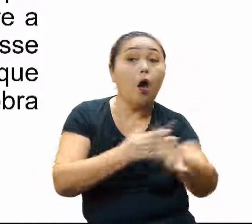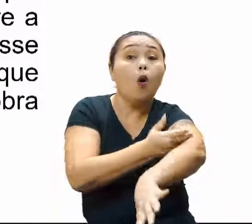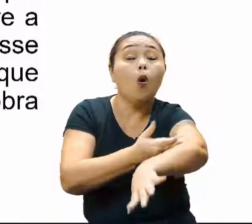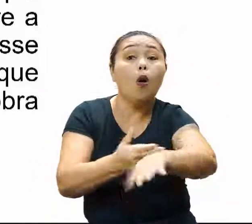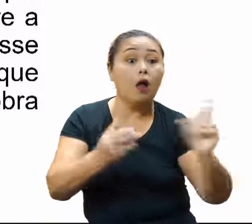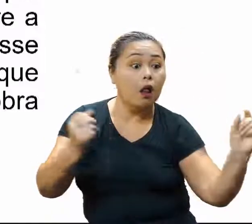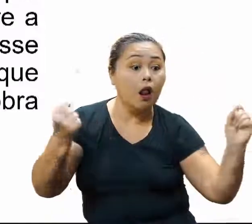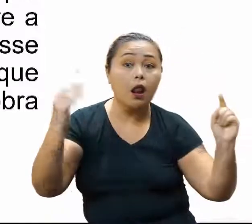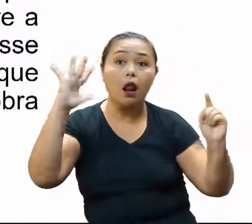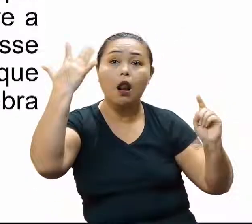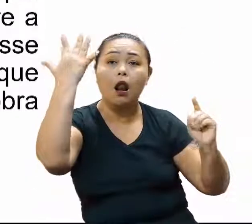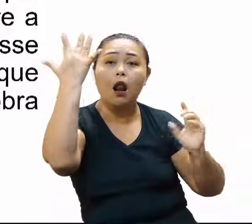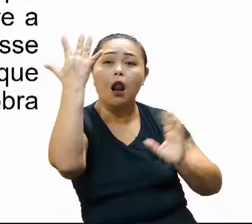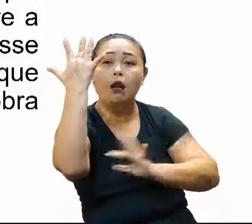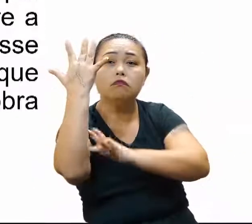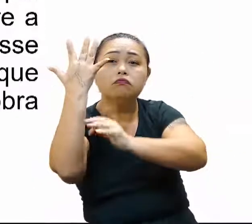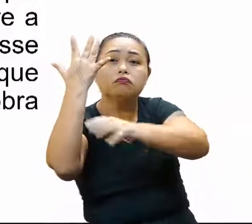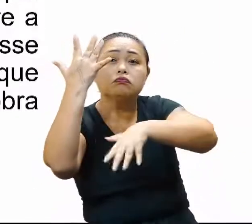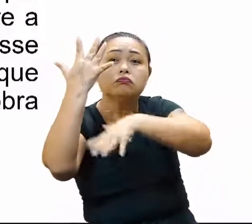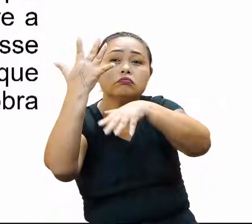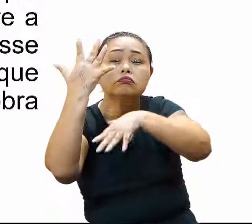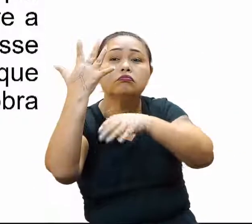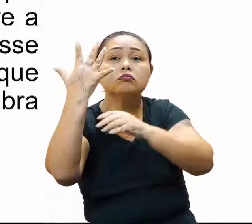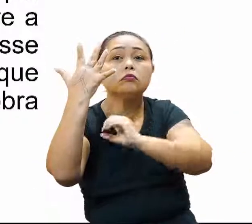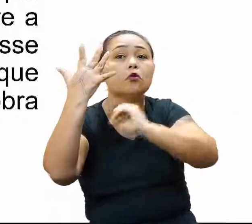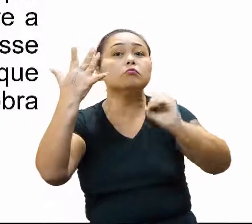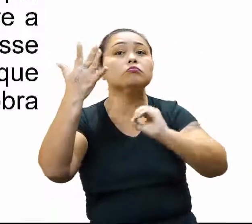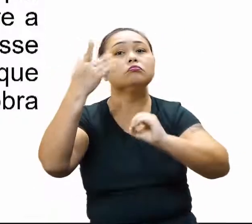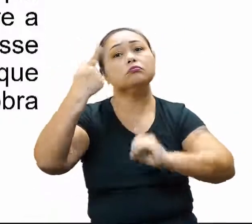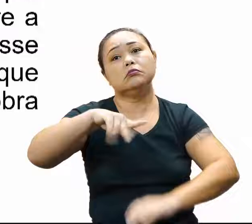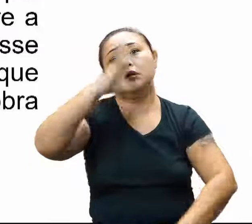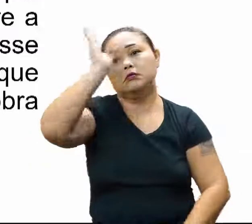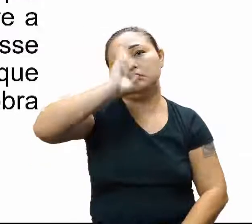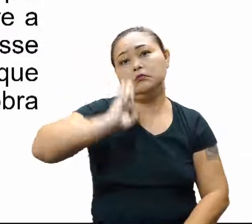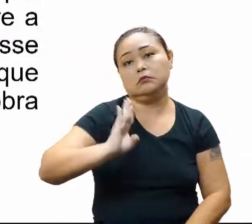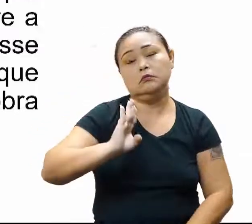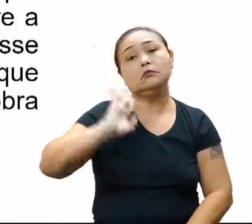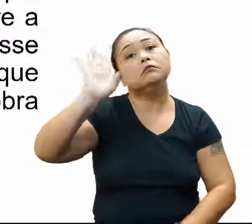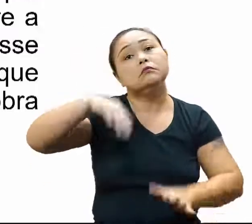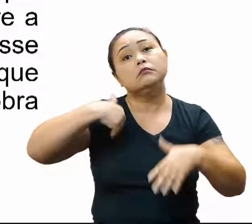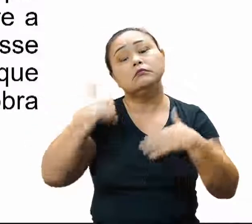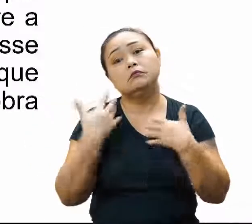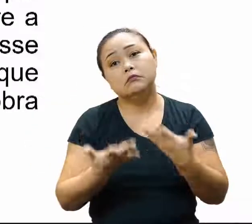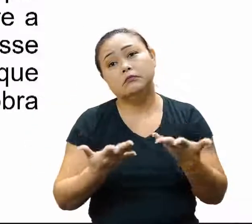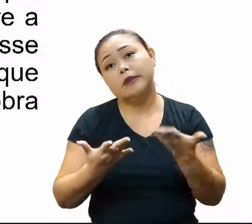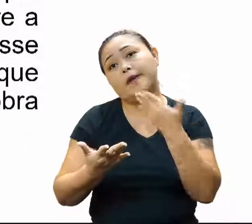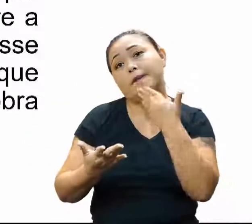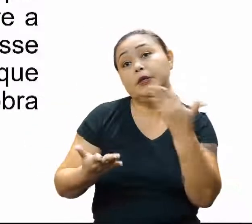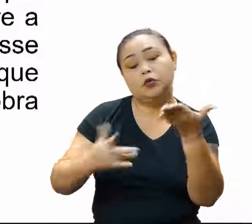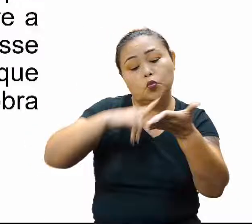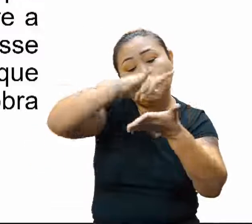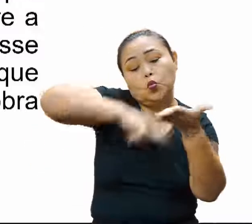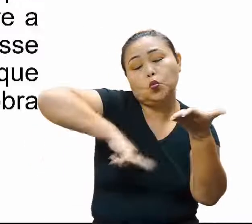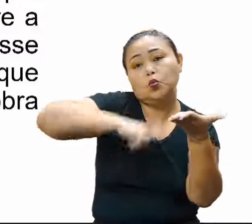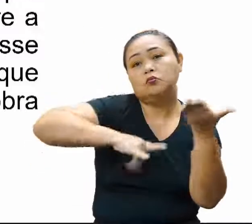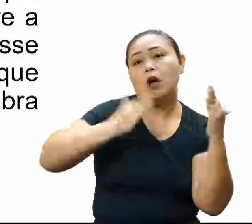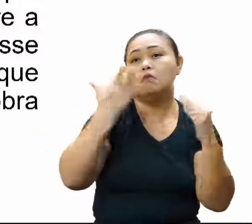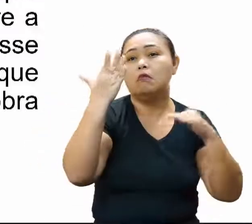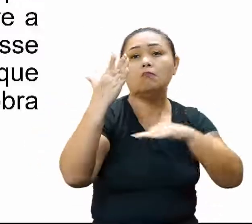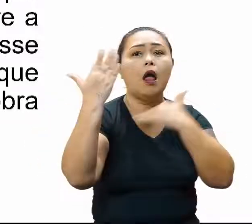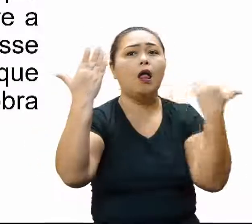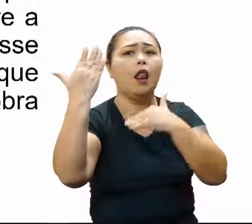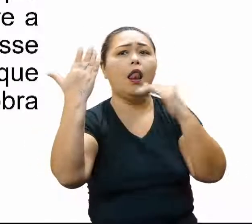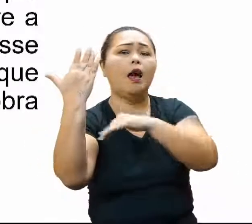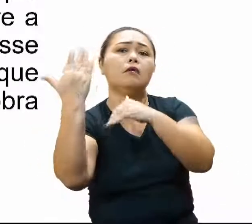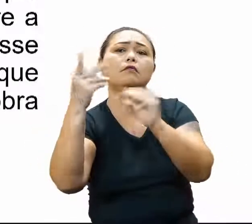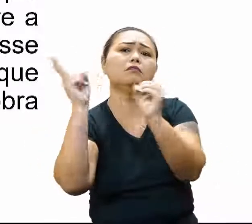penetrarem no sertão, no oeste brasileiro. E aí, claro, se pede essa licença para poder tocar o terror